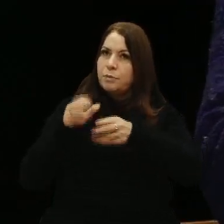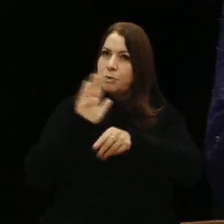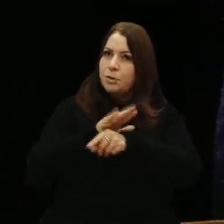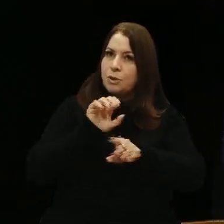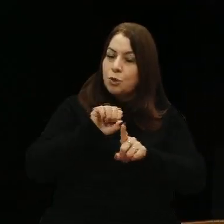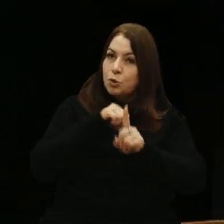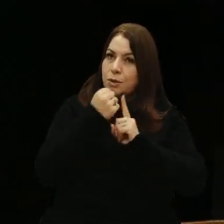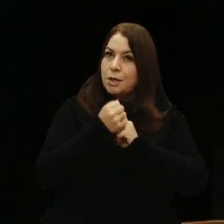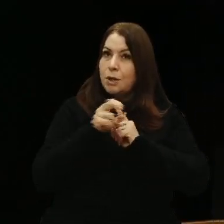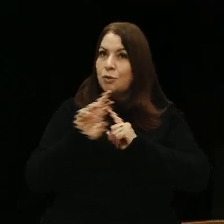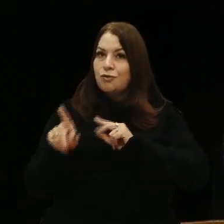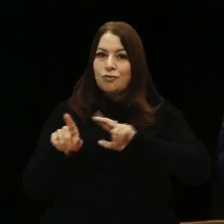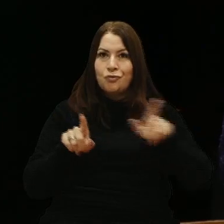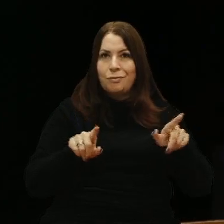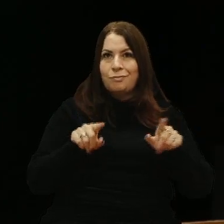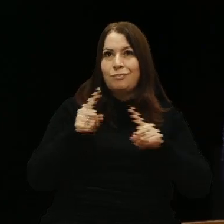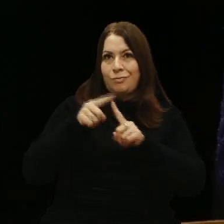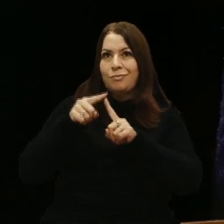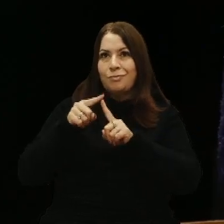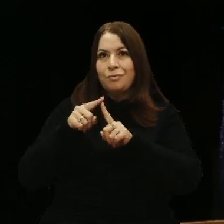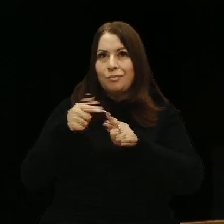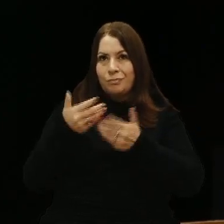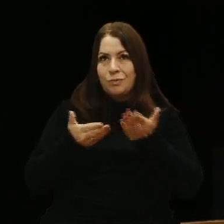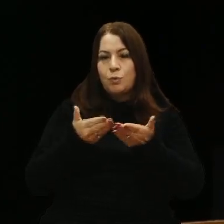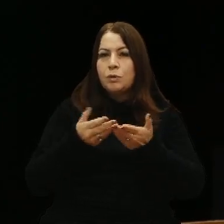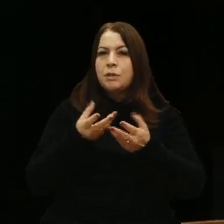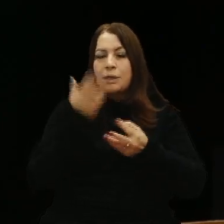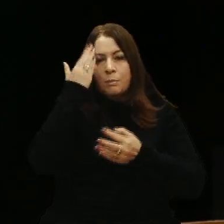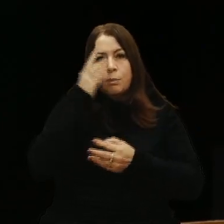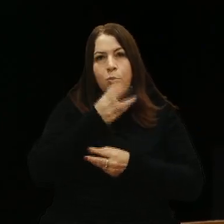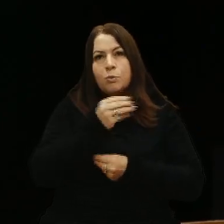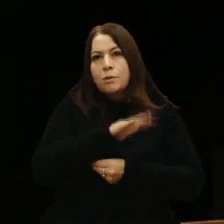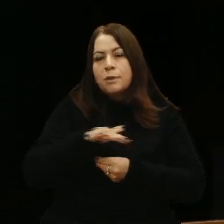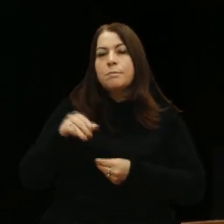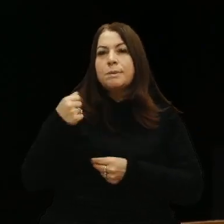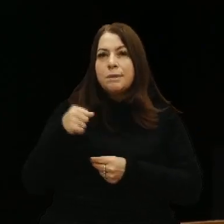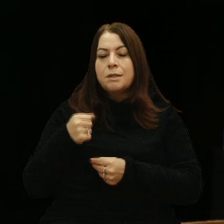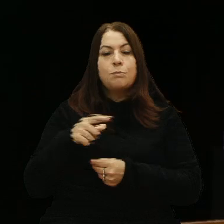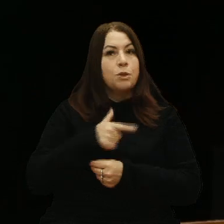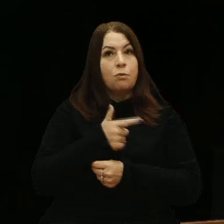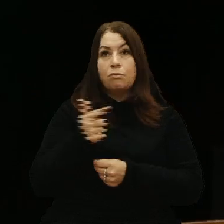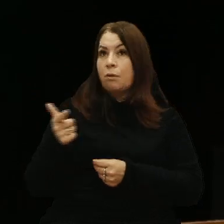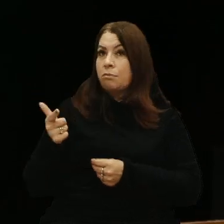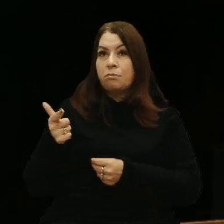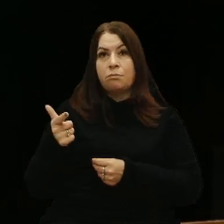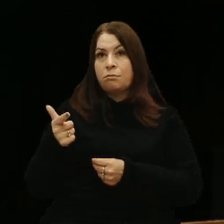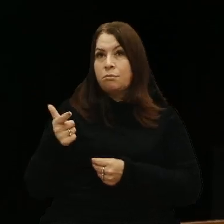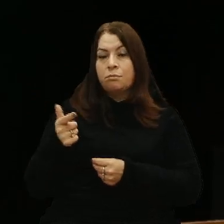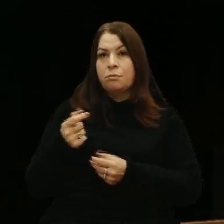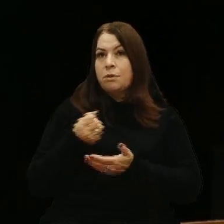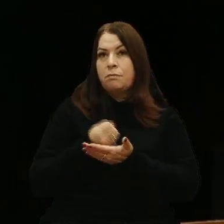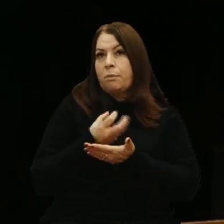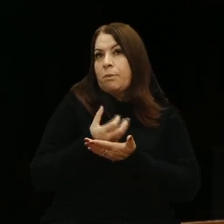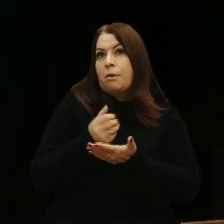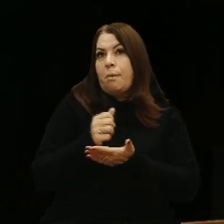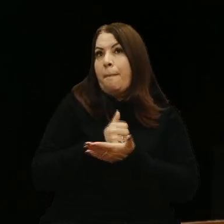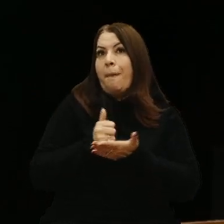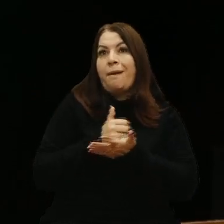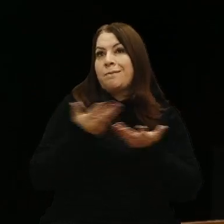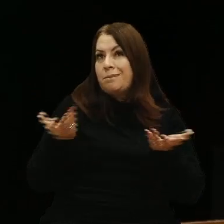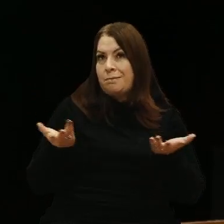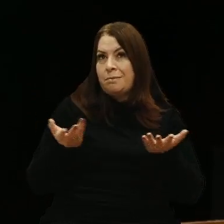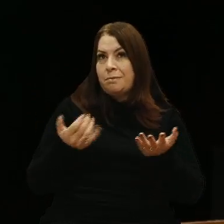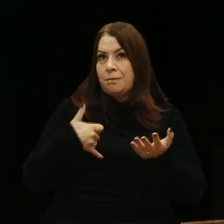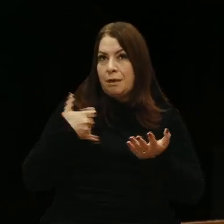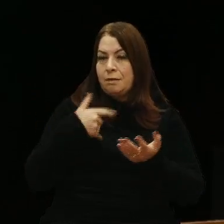social. É outro tipo de serviço. E nós sabemos que muitas crianças precisam, porque não tem a alfabetização básica ali na